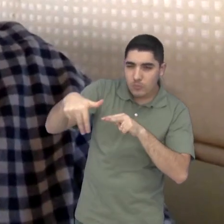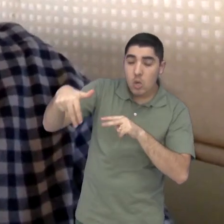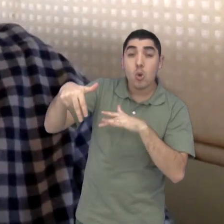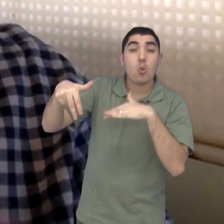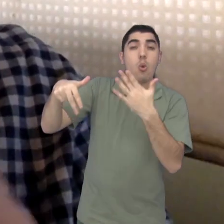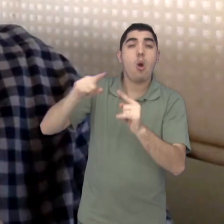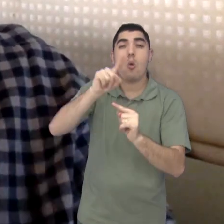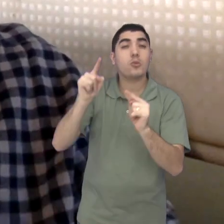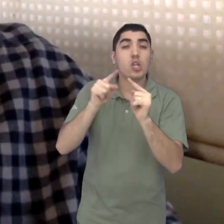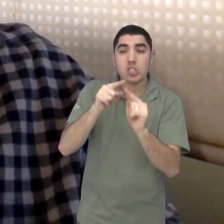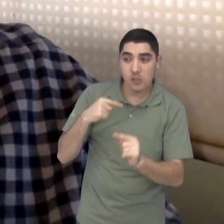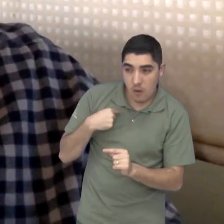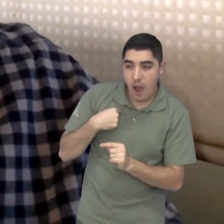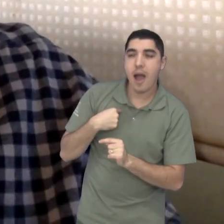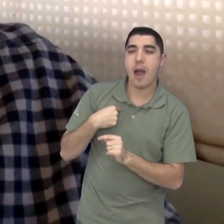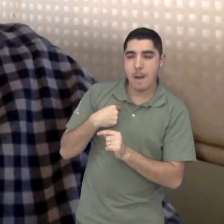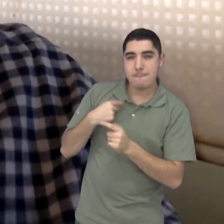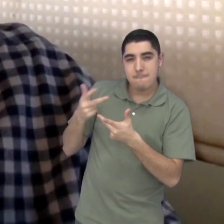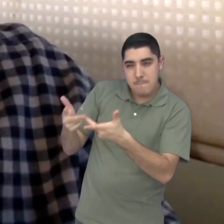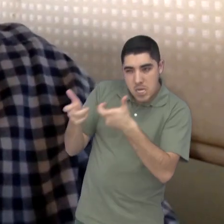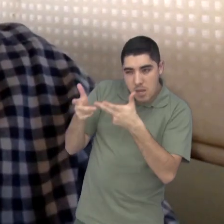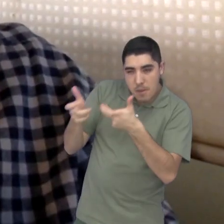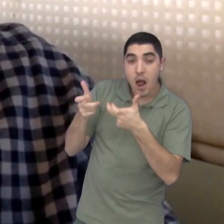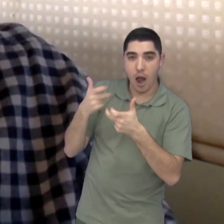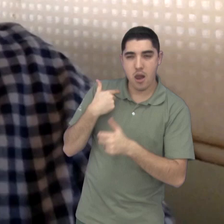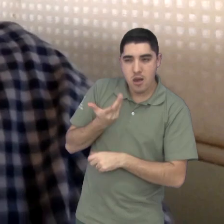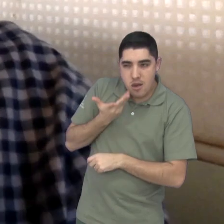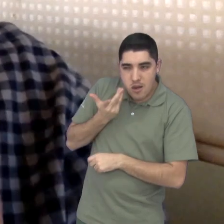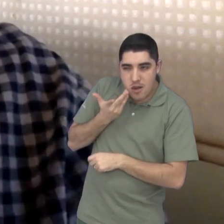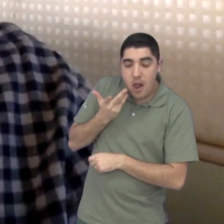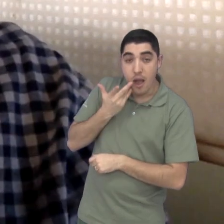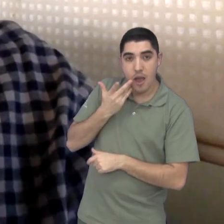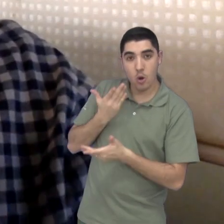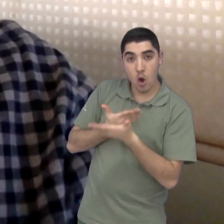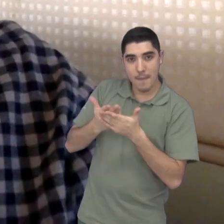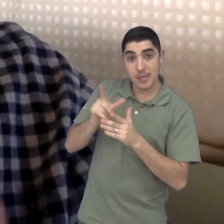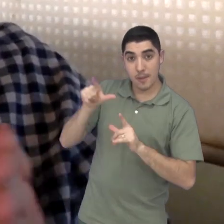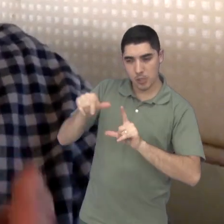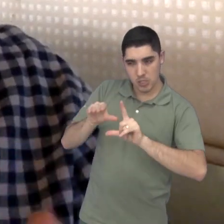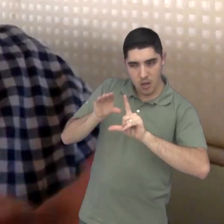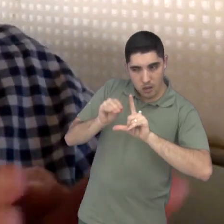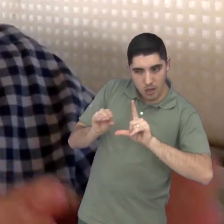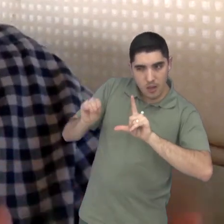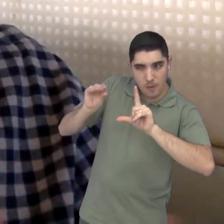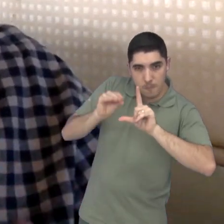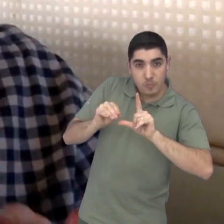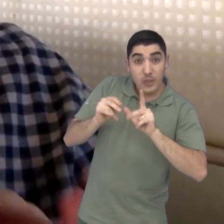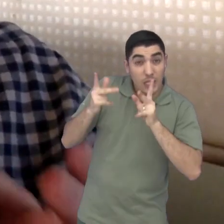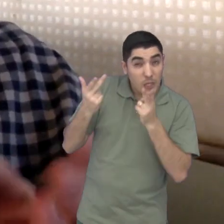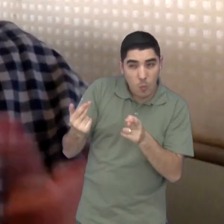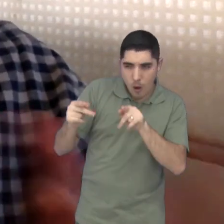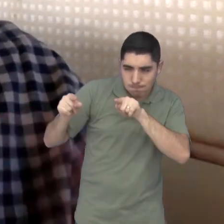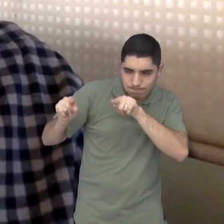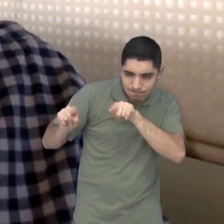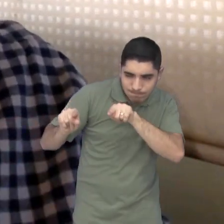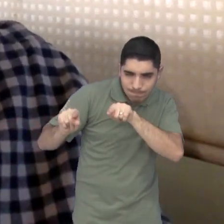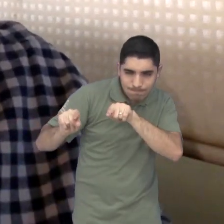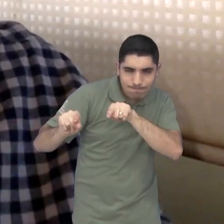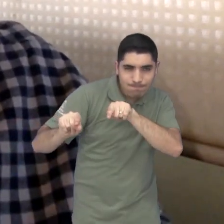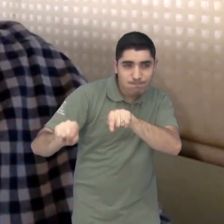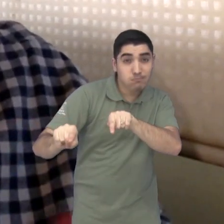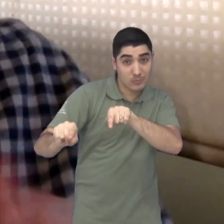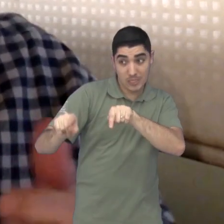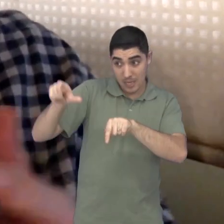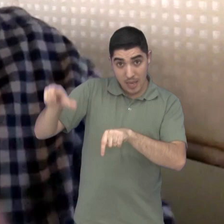dar naquela cena. E quando eu estou me dublando, eu tento fazer rigorosamente aquilo que eu fiz no